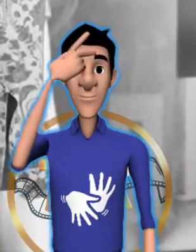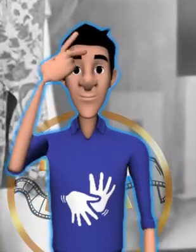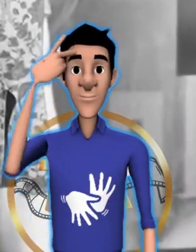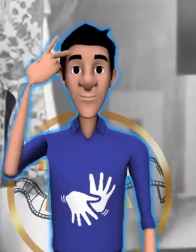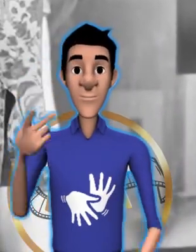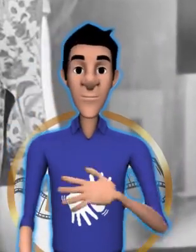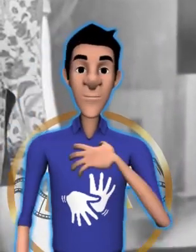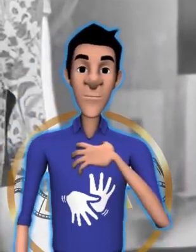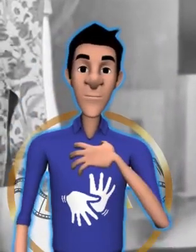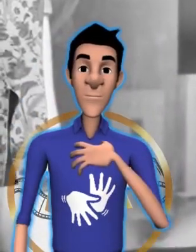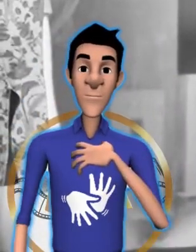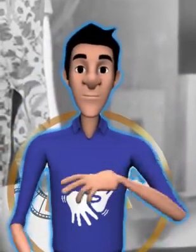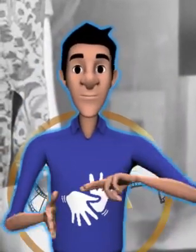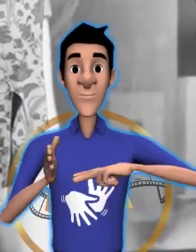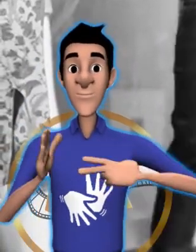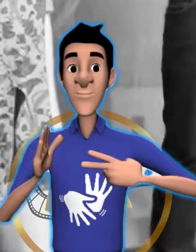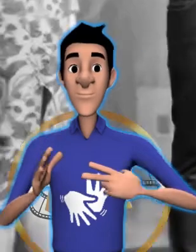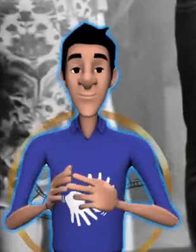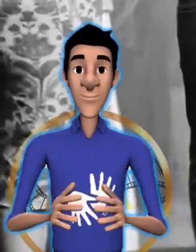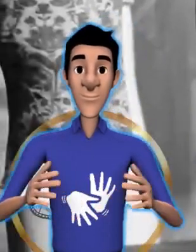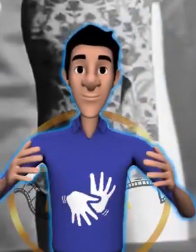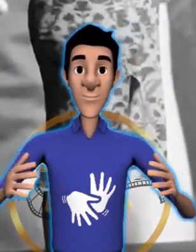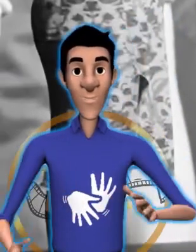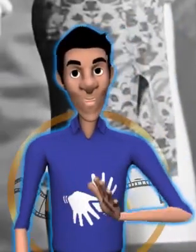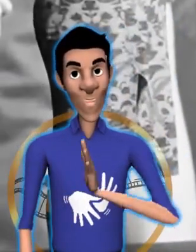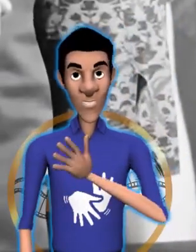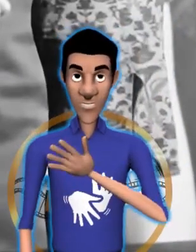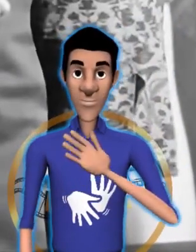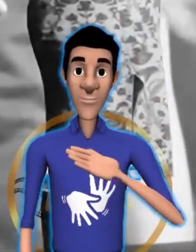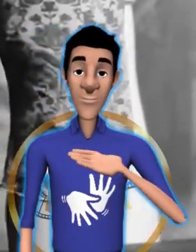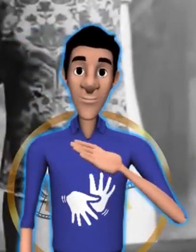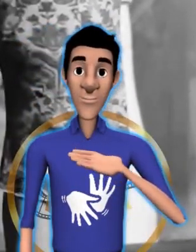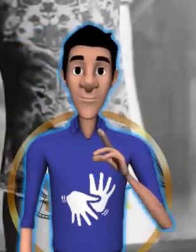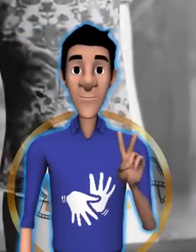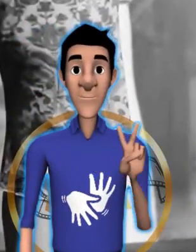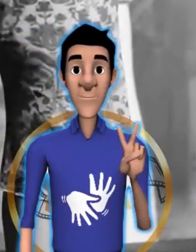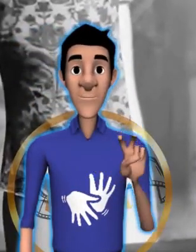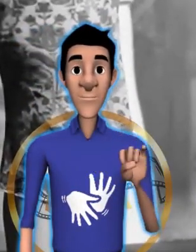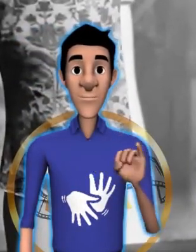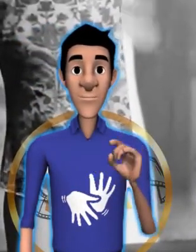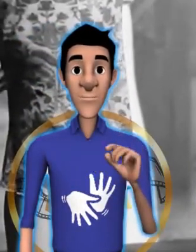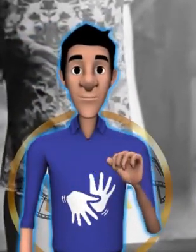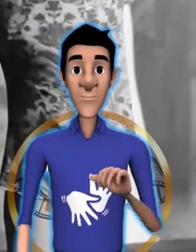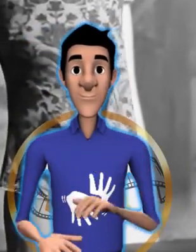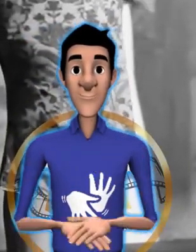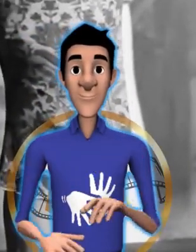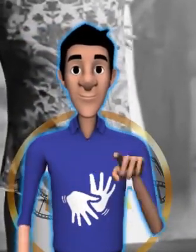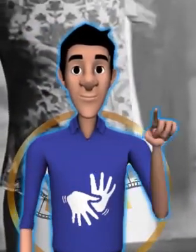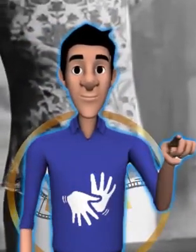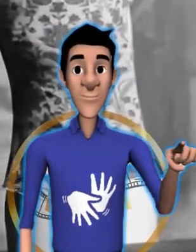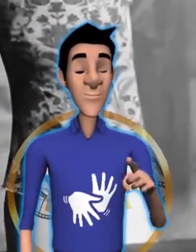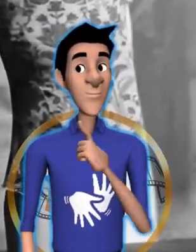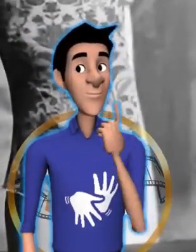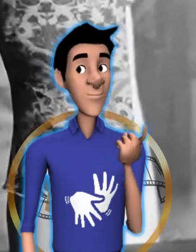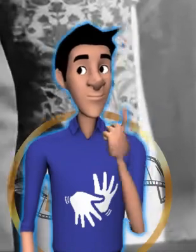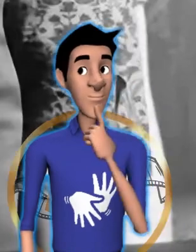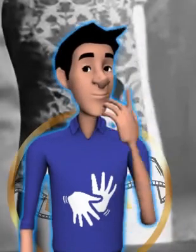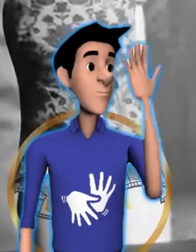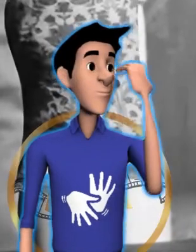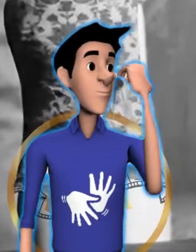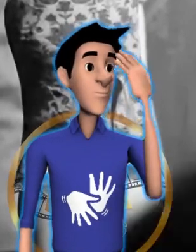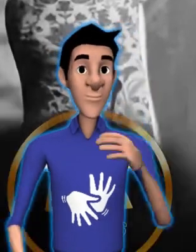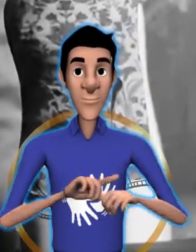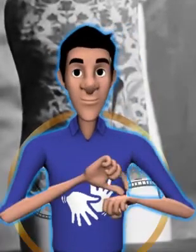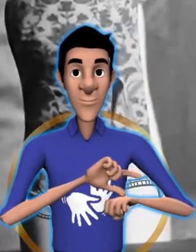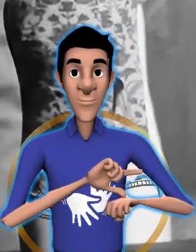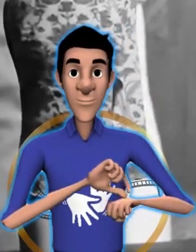vida. Uau. Você falou, faz uma foto atemporal, coloca um fundo de um relógio, é que na hora